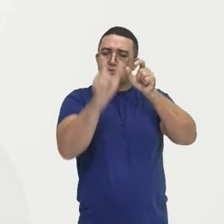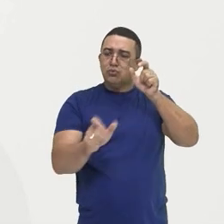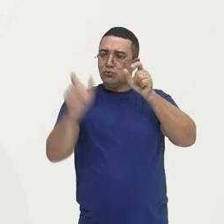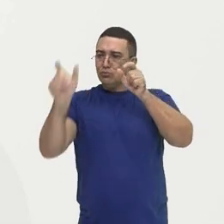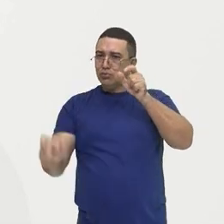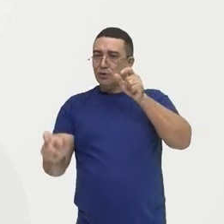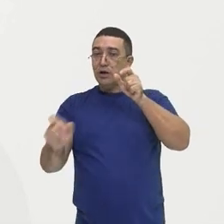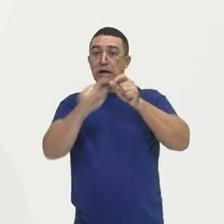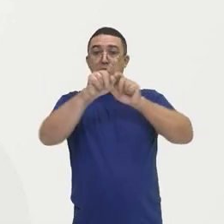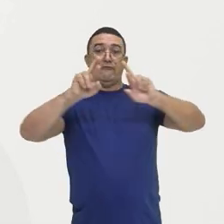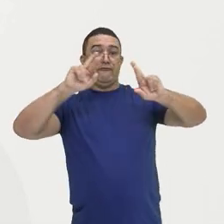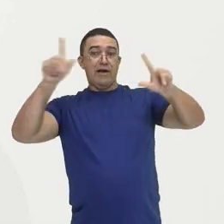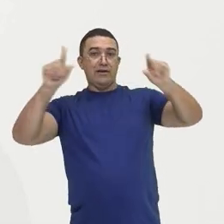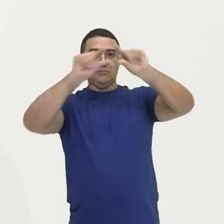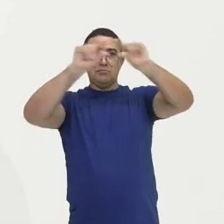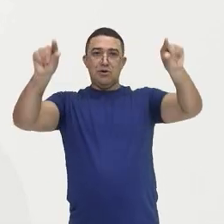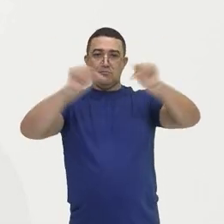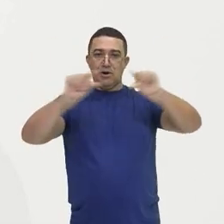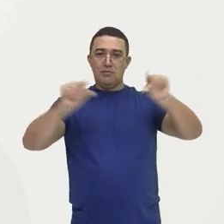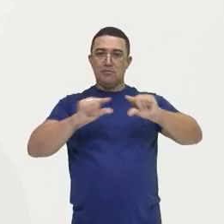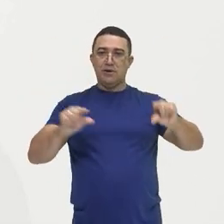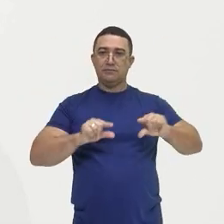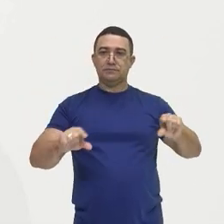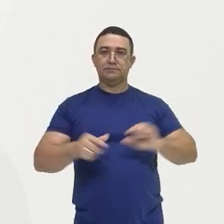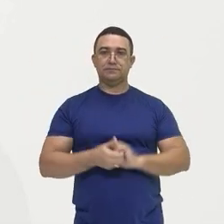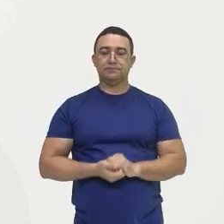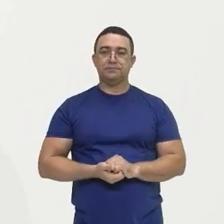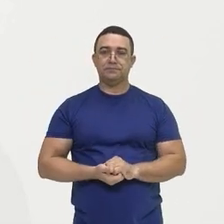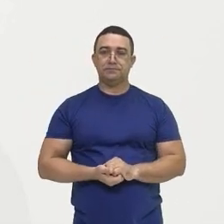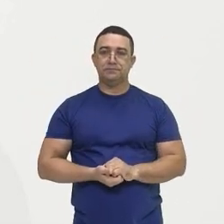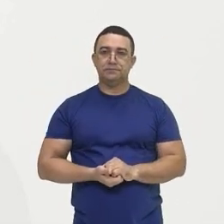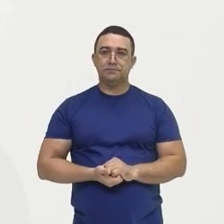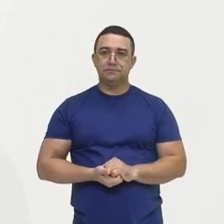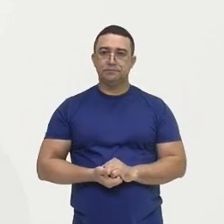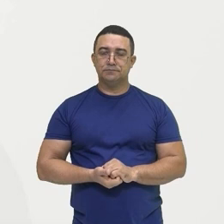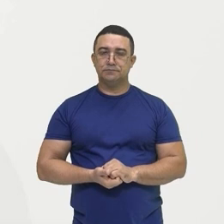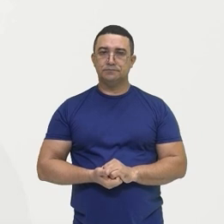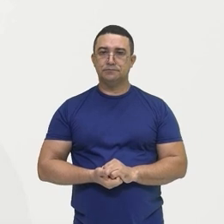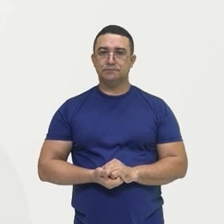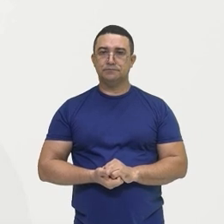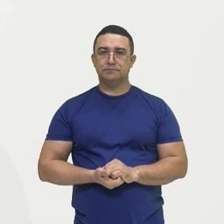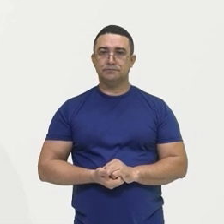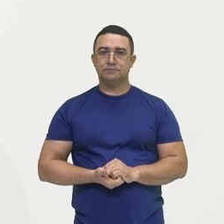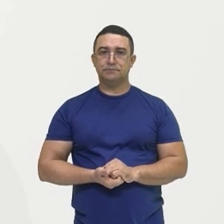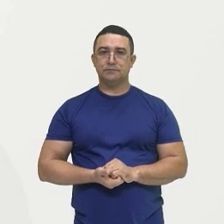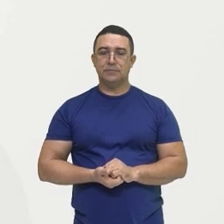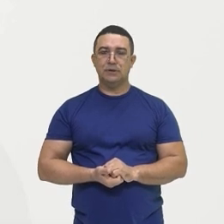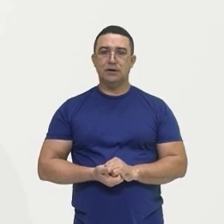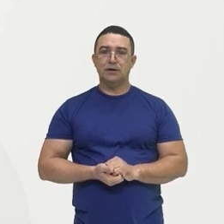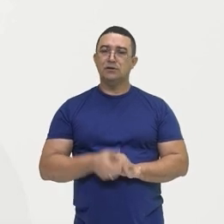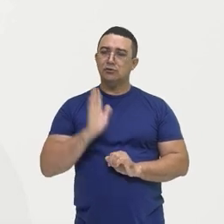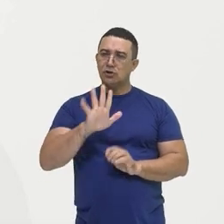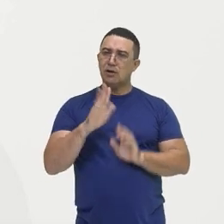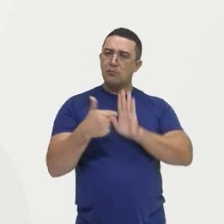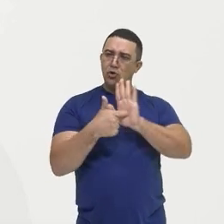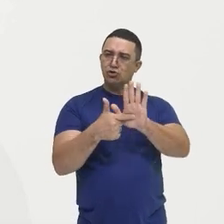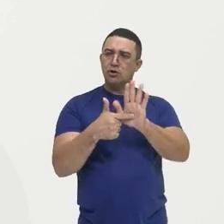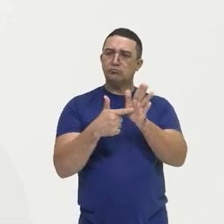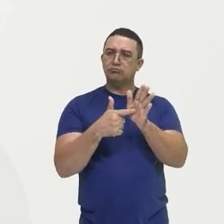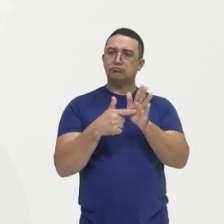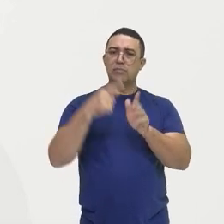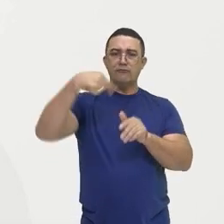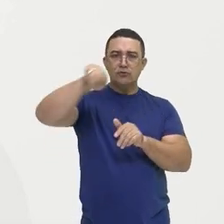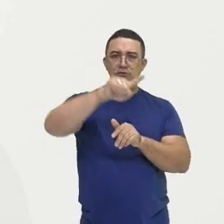está no sentido vertical, já o em barra não, né? Ele já está no sentido horizontal. Aqui eu já coloquei para vocês